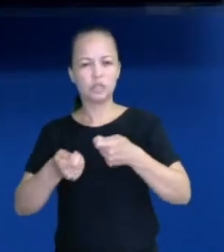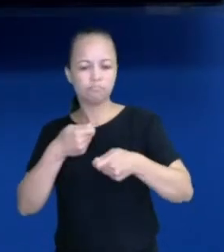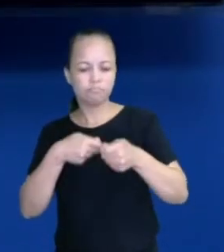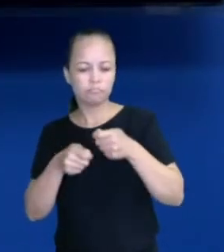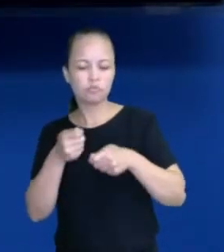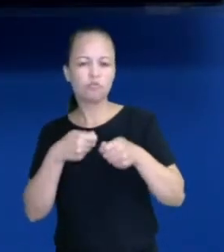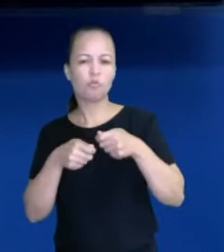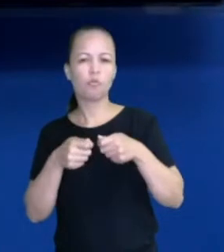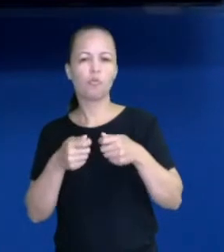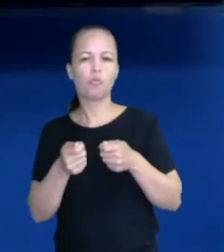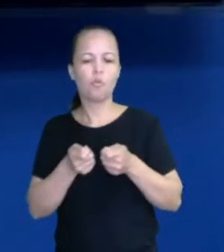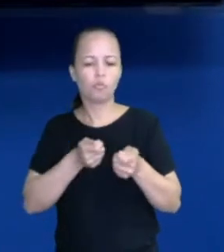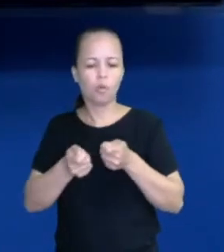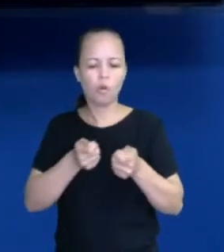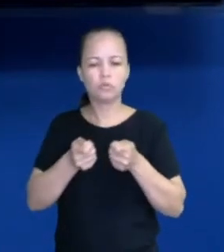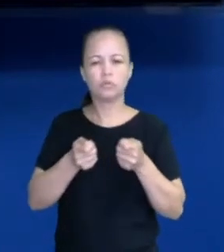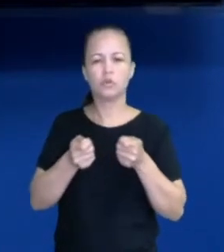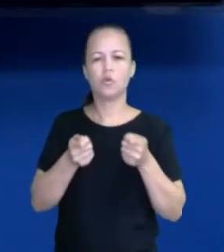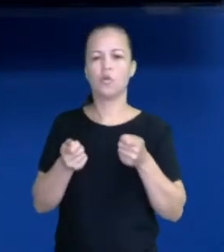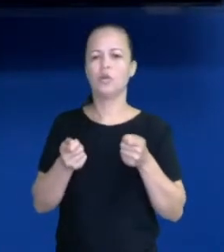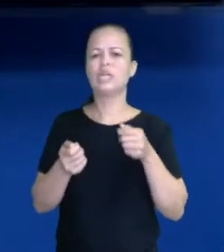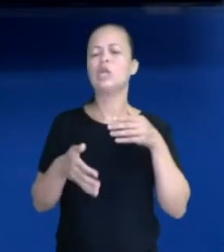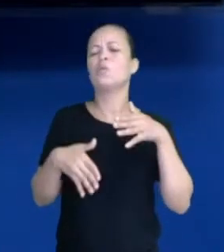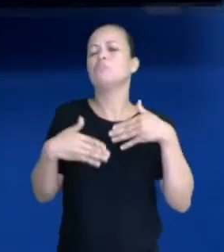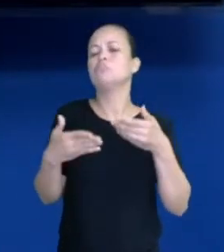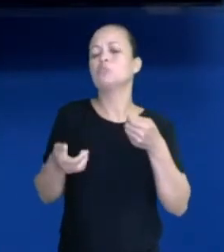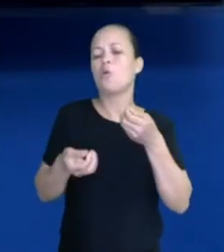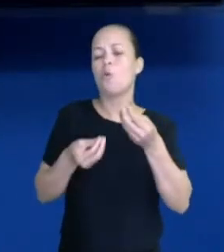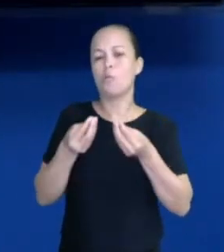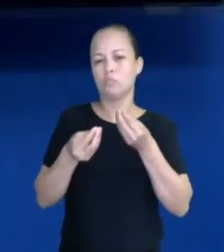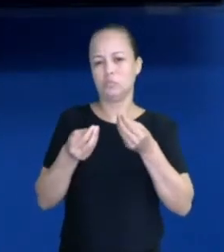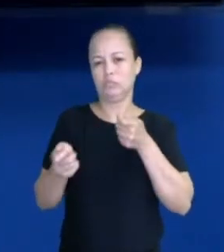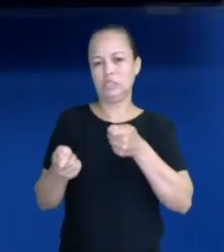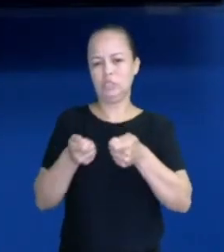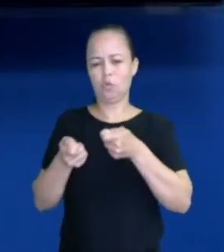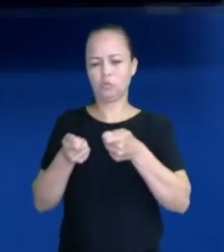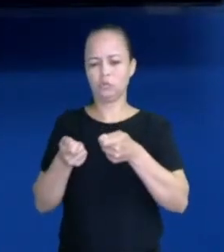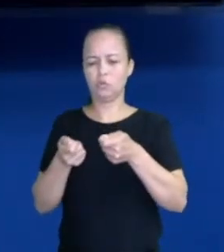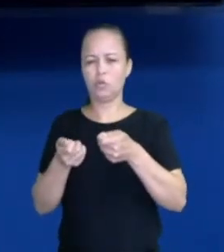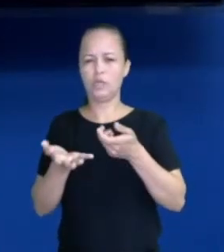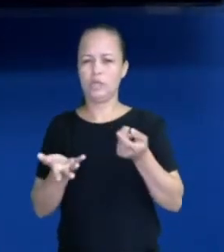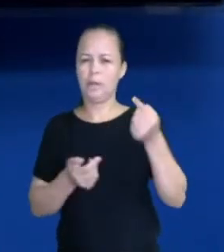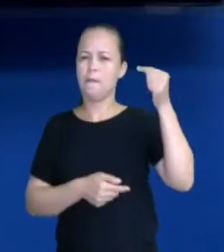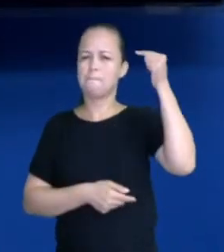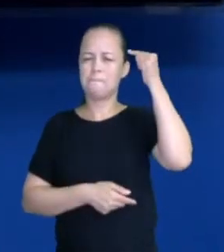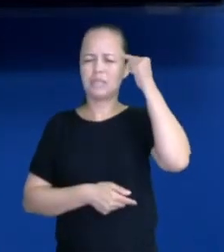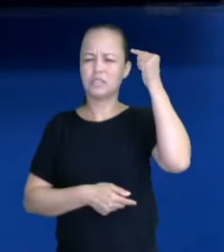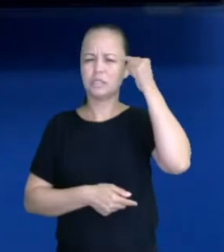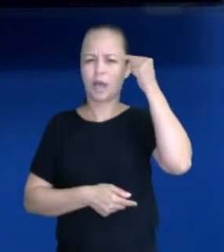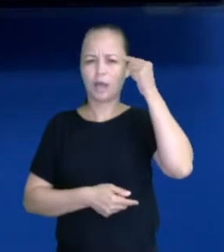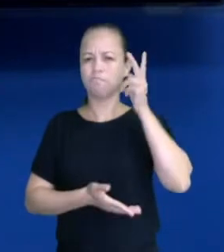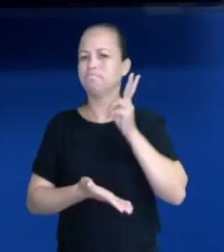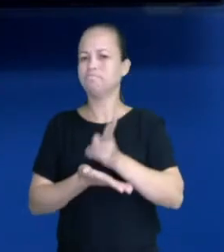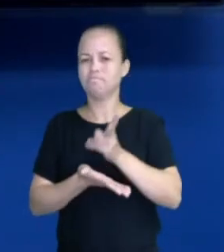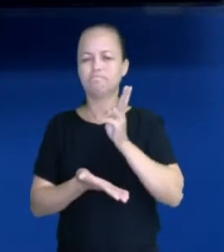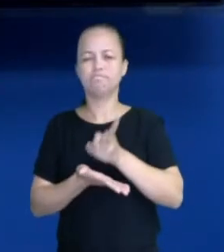seria esse? A gente deve sempre pensar, sempre, sempre e